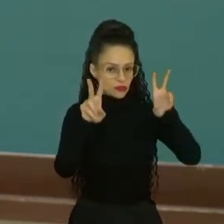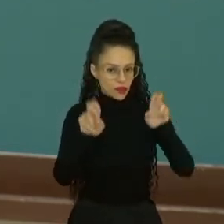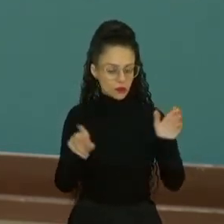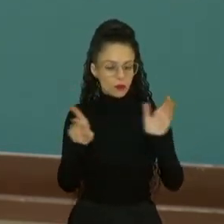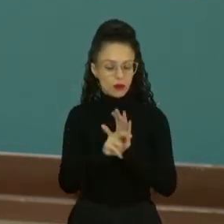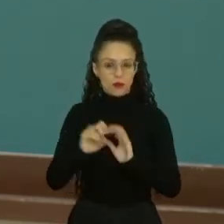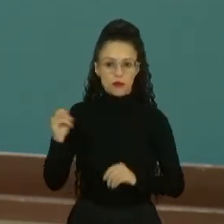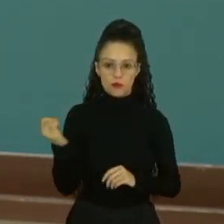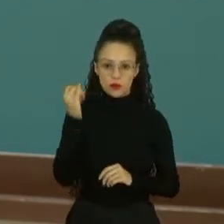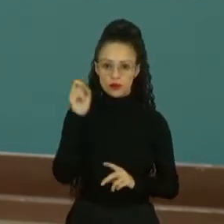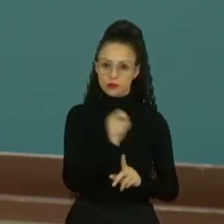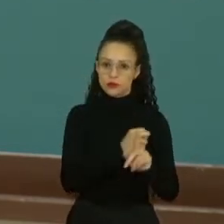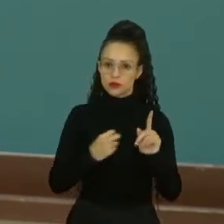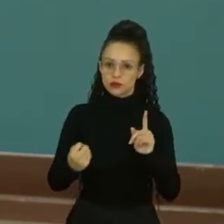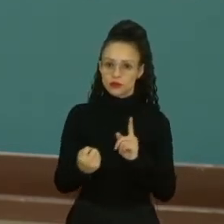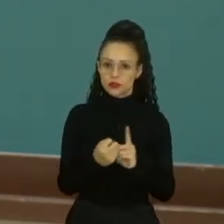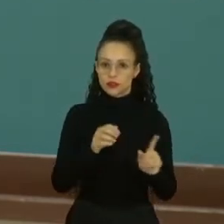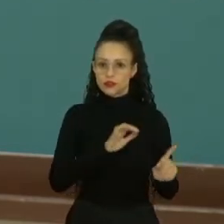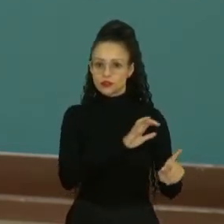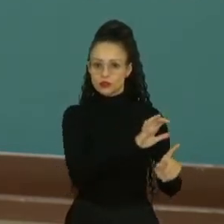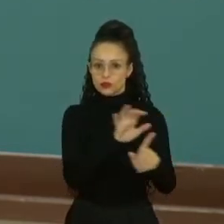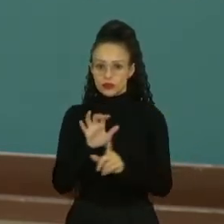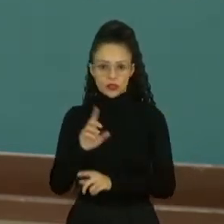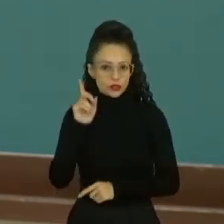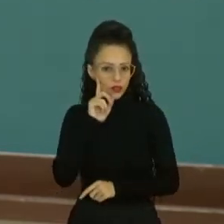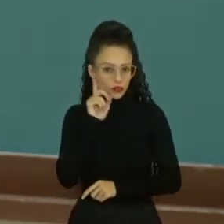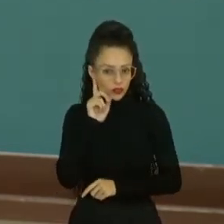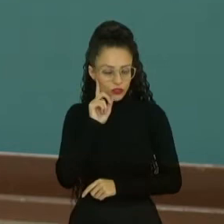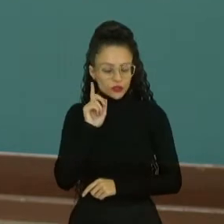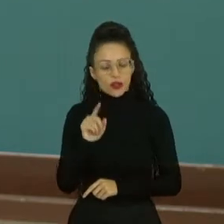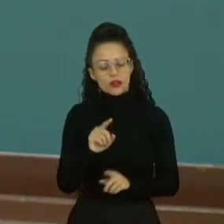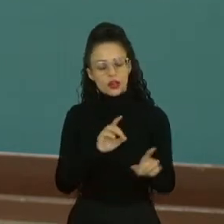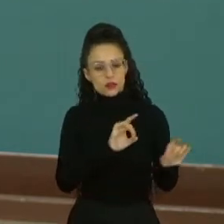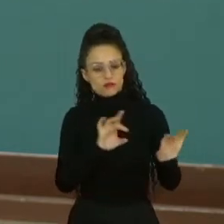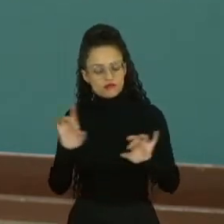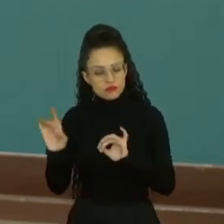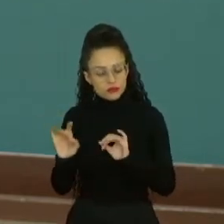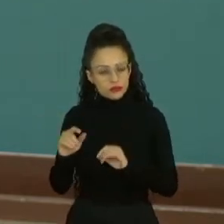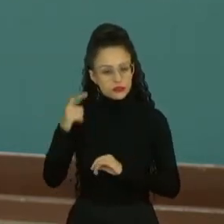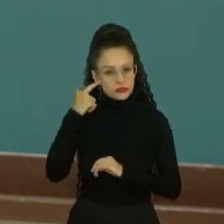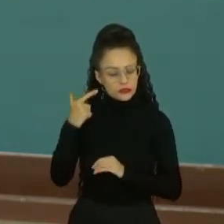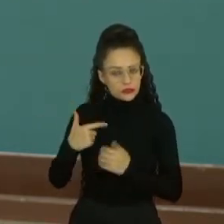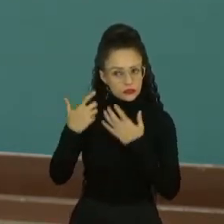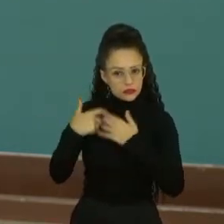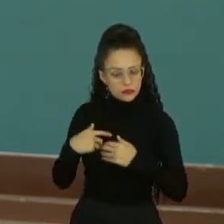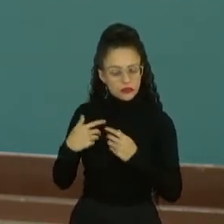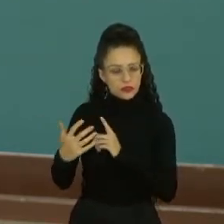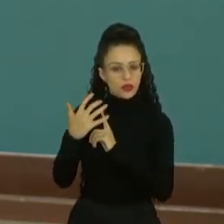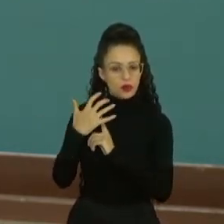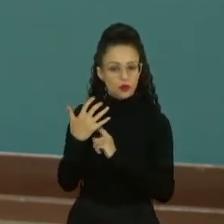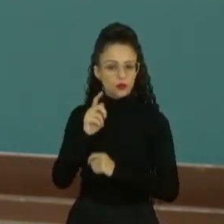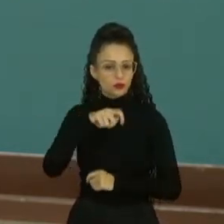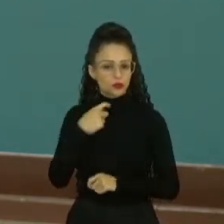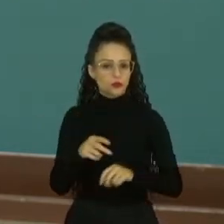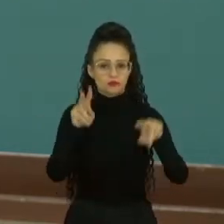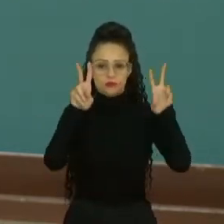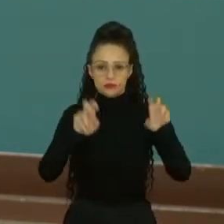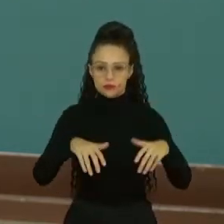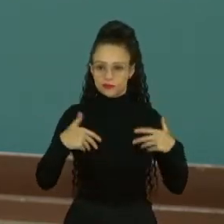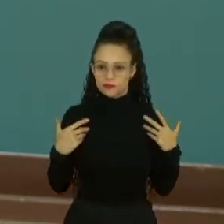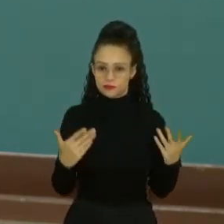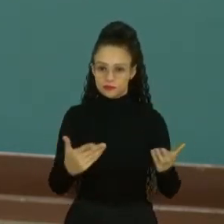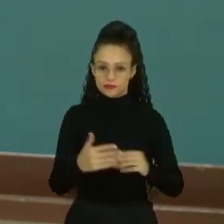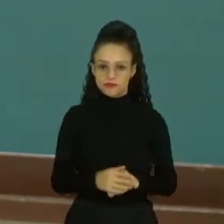vão influenciar, afetar o dia a dia das pessoas, provocar reflexão, né, a respeito de um tema e assim